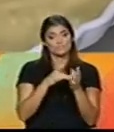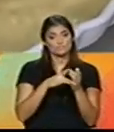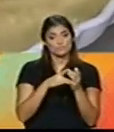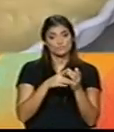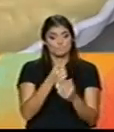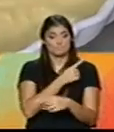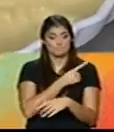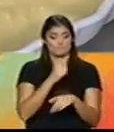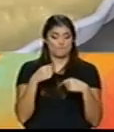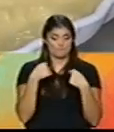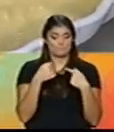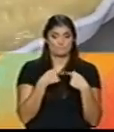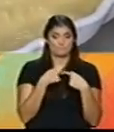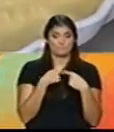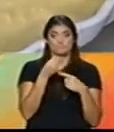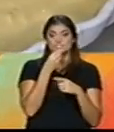da minha culinária,